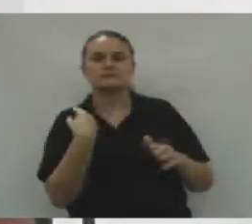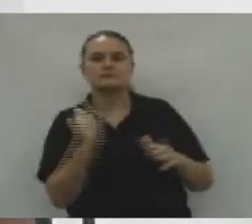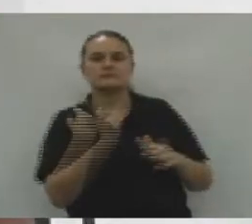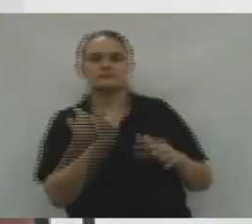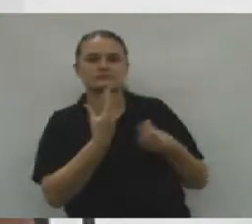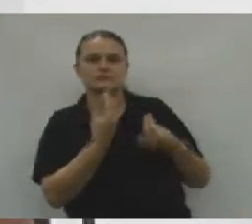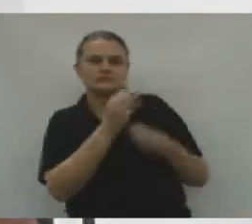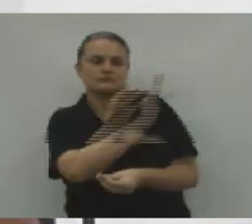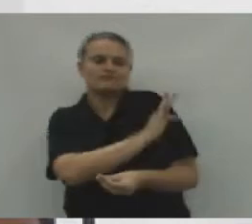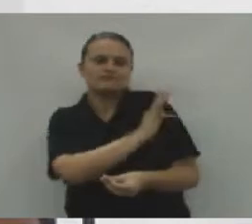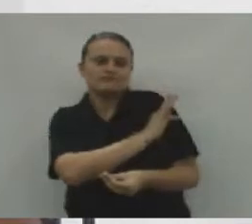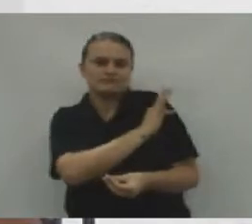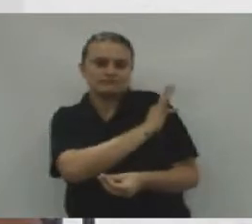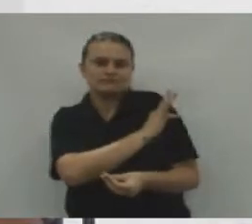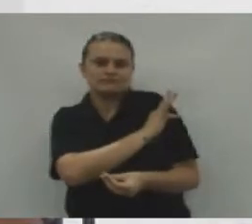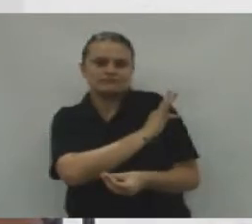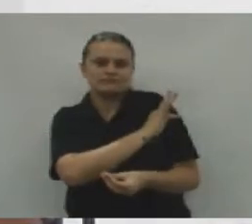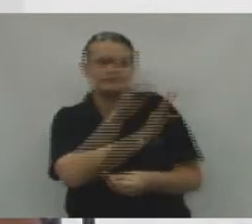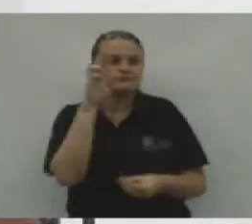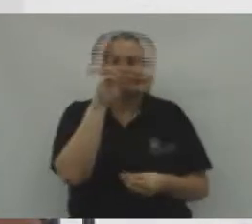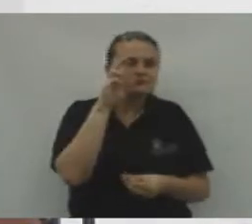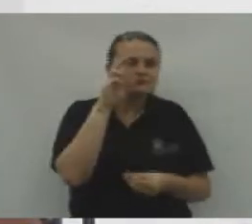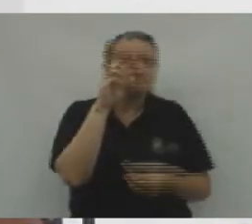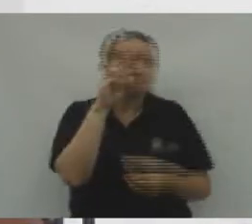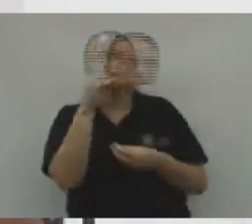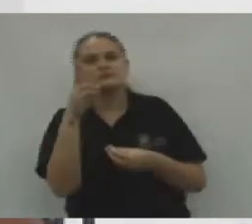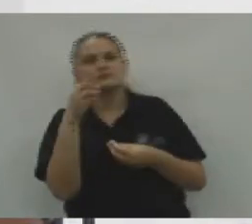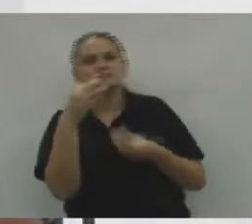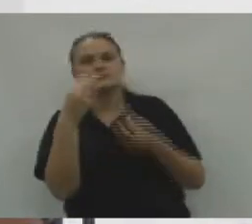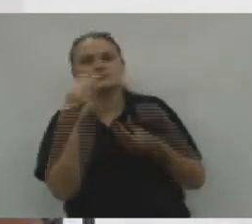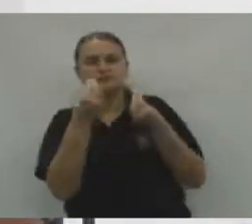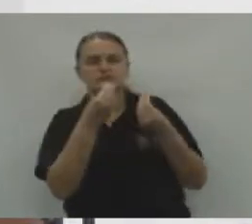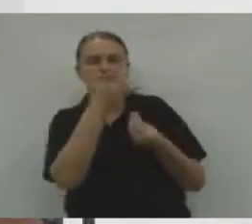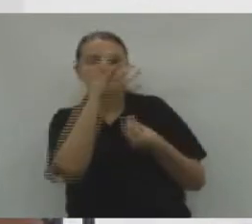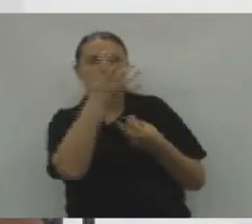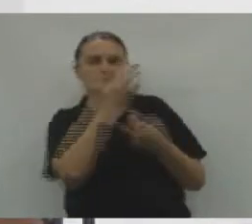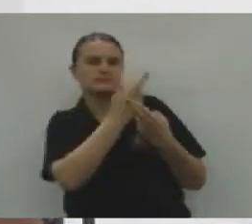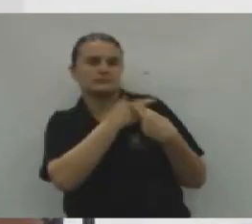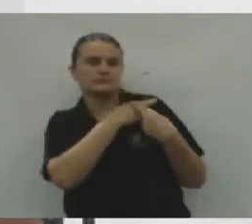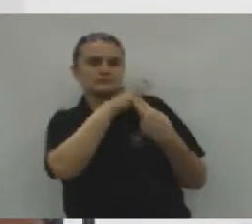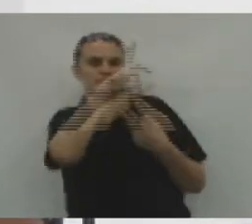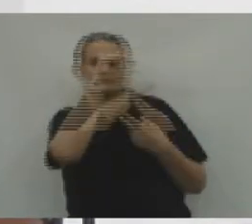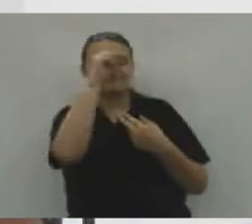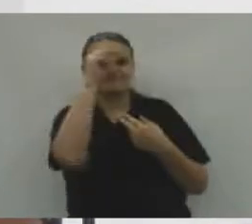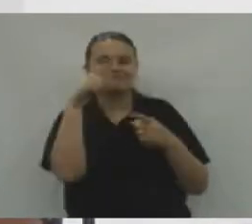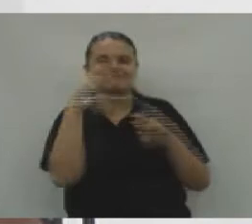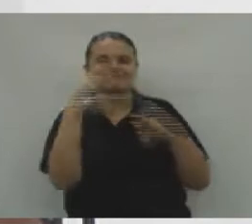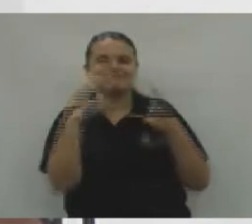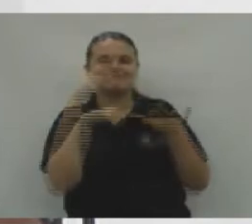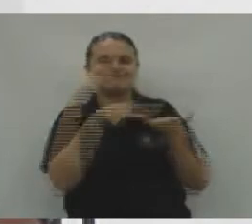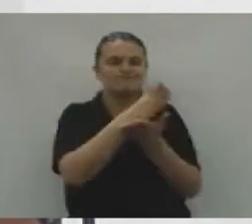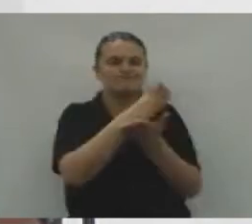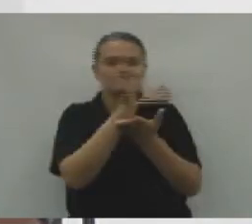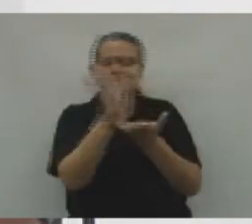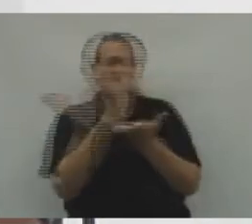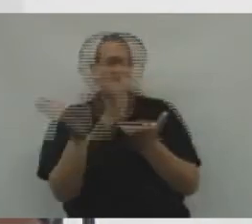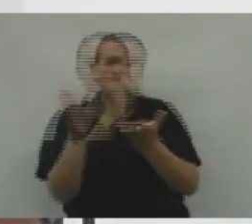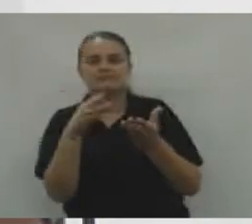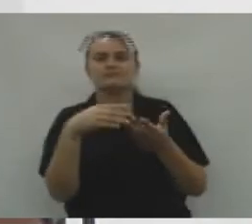como poder público, mas também os agricultores, a gente tem vários caminhos a seguir. E, sem dúvida